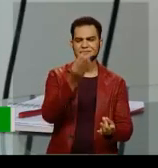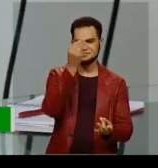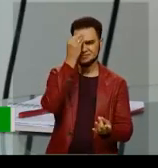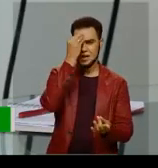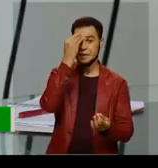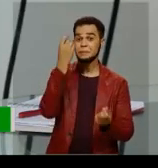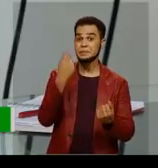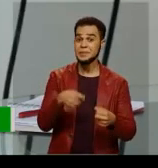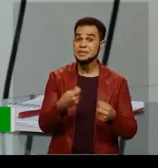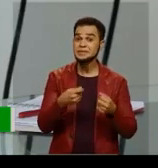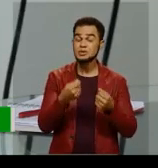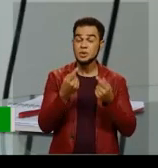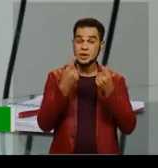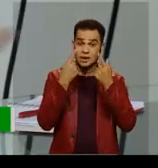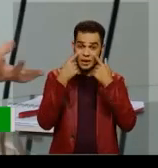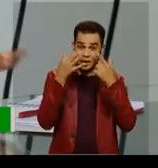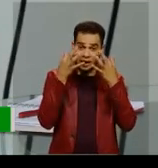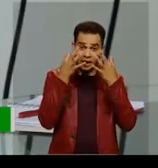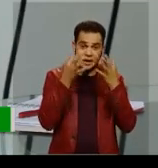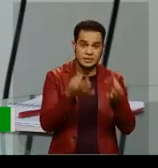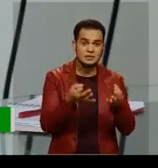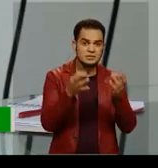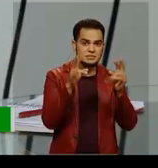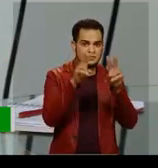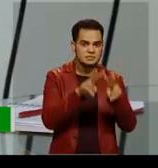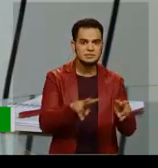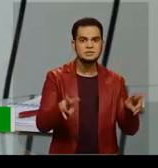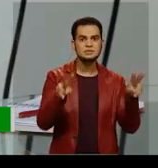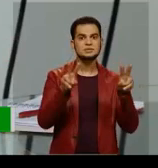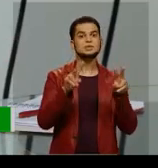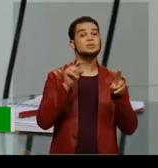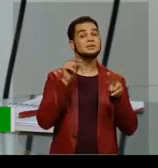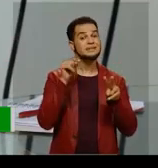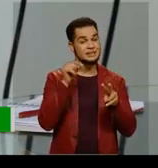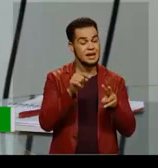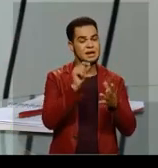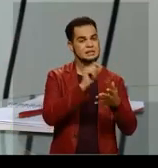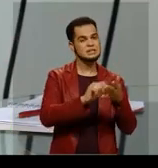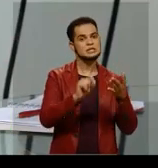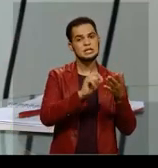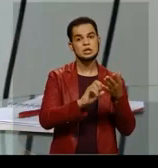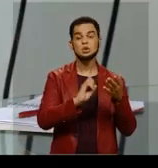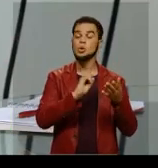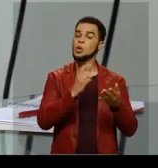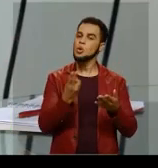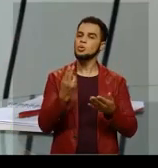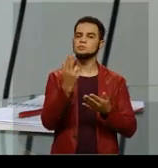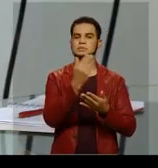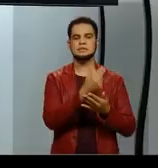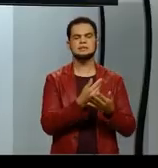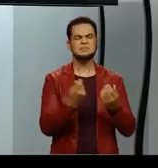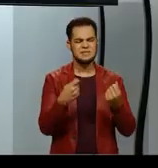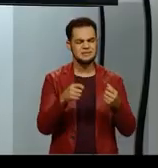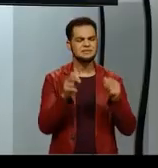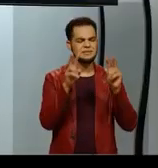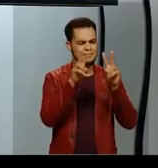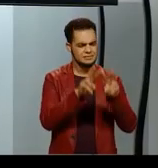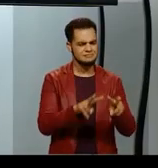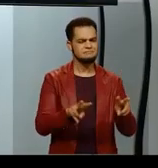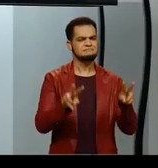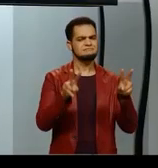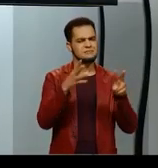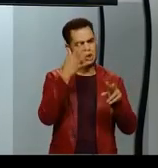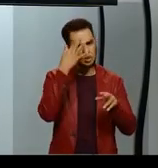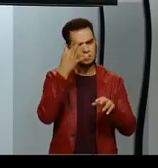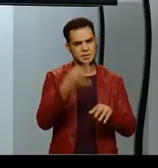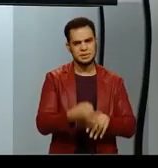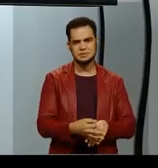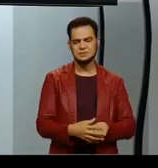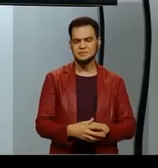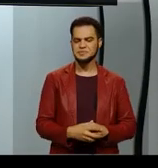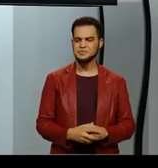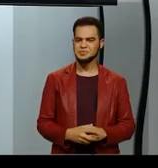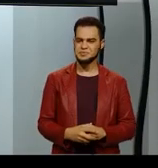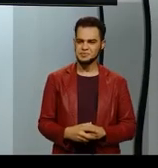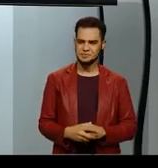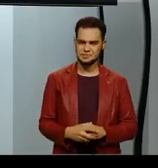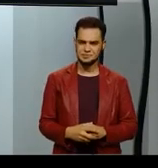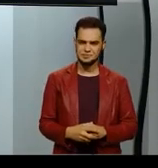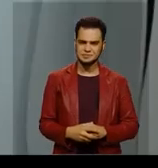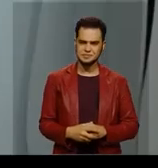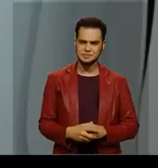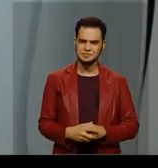essa leitura do verbal e do não verbal. Sim, né? Rose, você falou aí do duplo sentido também da ambiguidade,